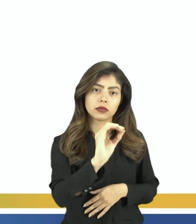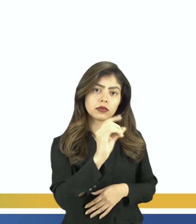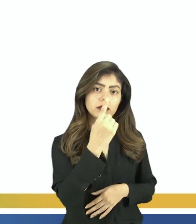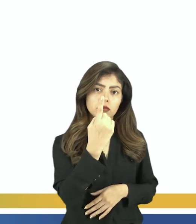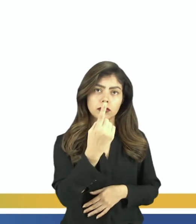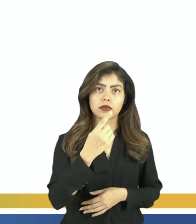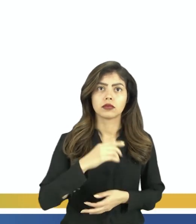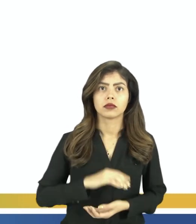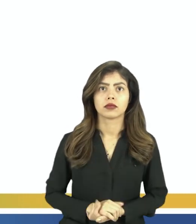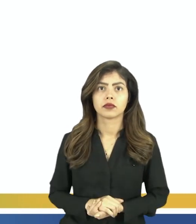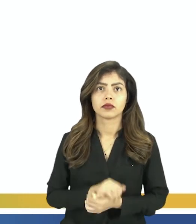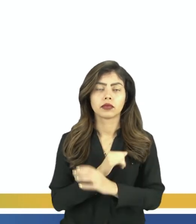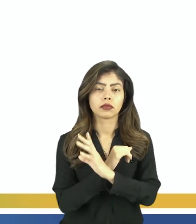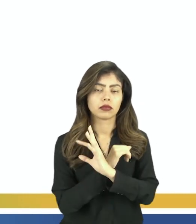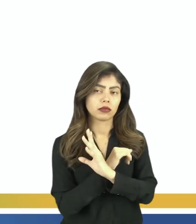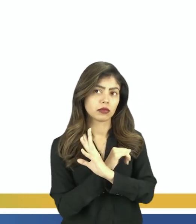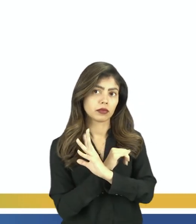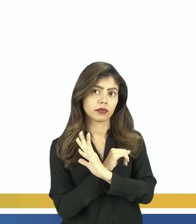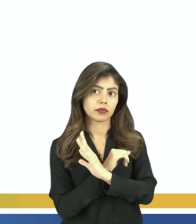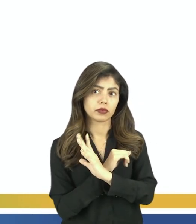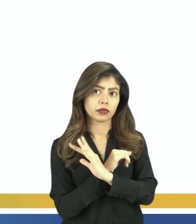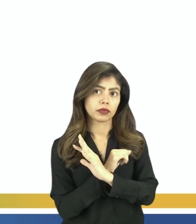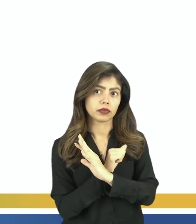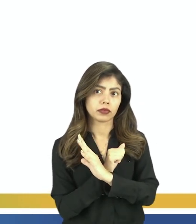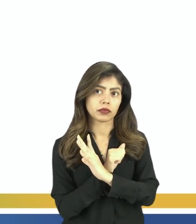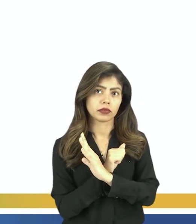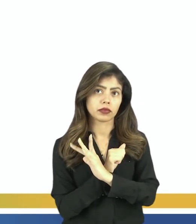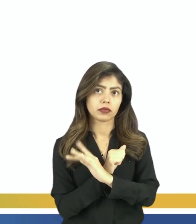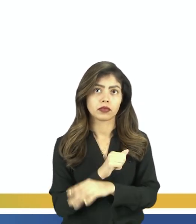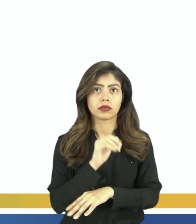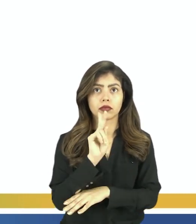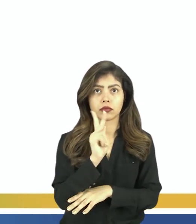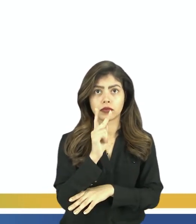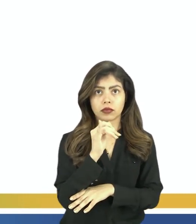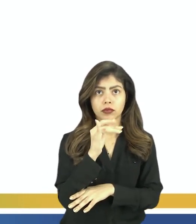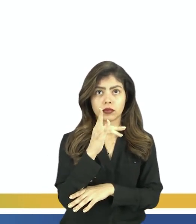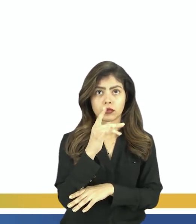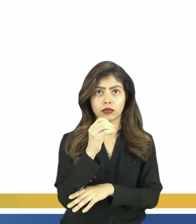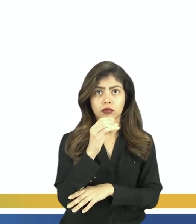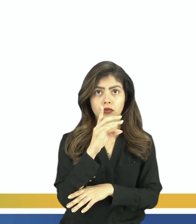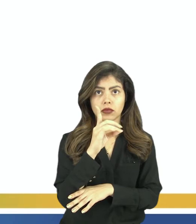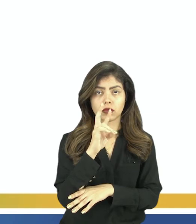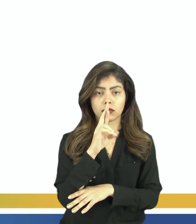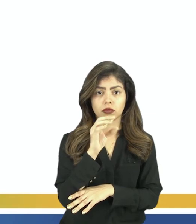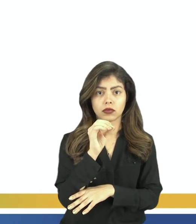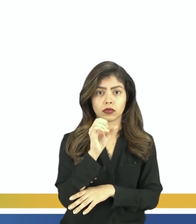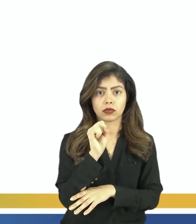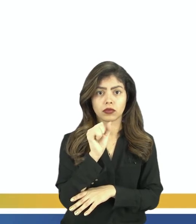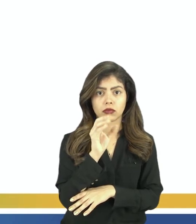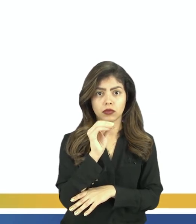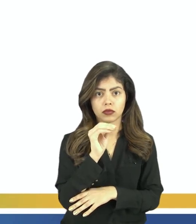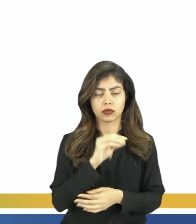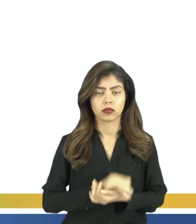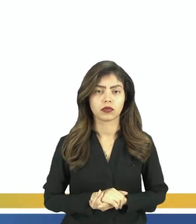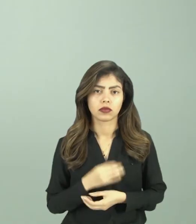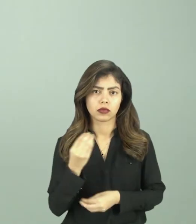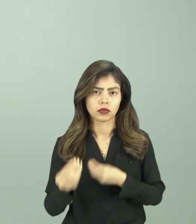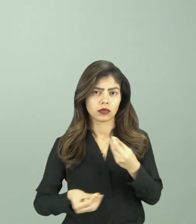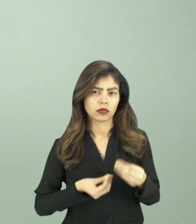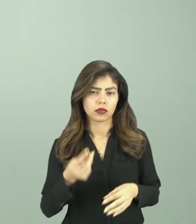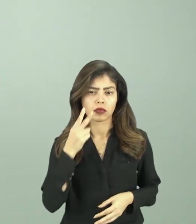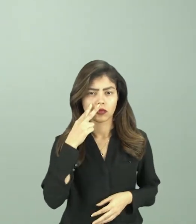ele só tem 1, então diminuiu. Então, vai ficar ácido hipocloroso. Então,